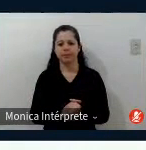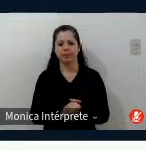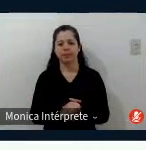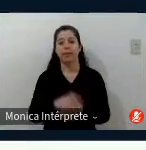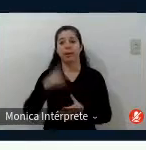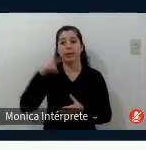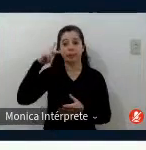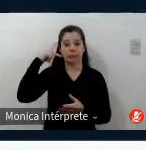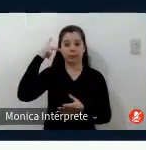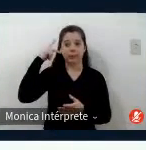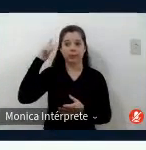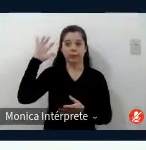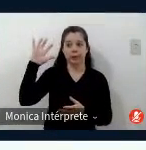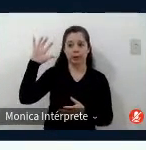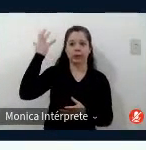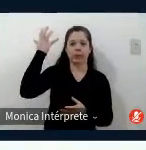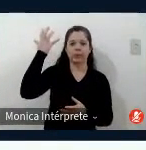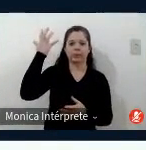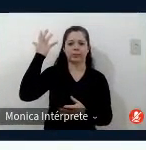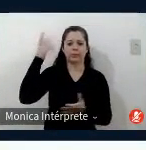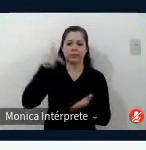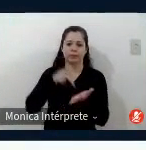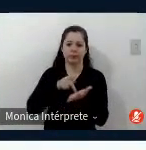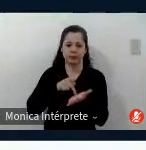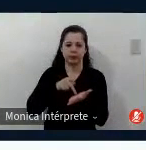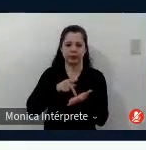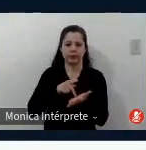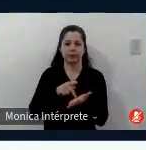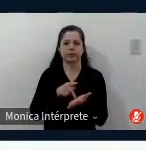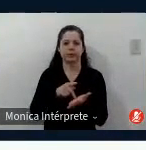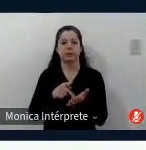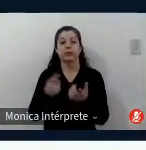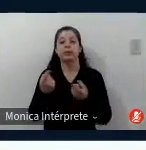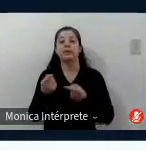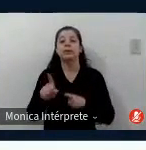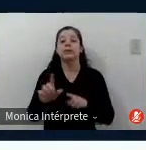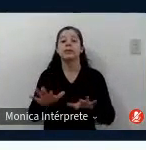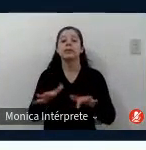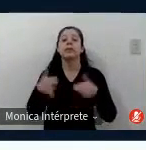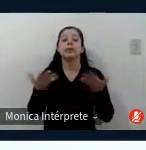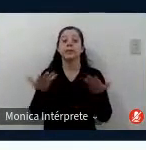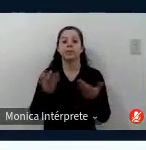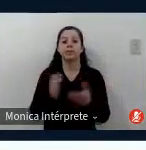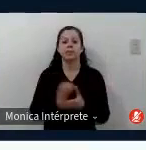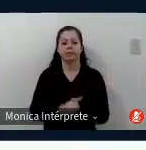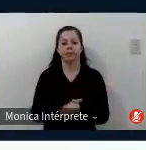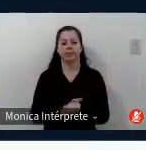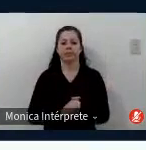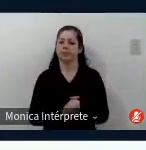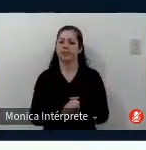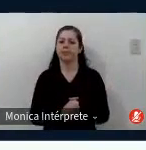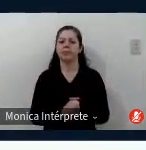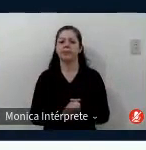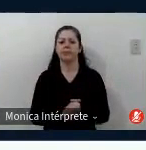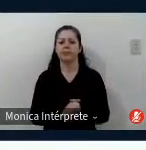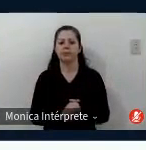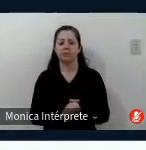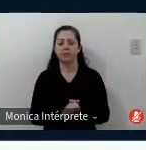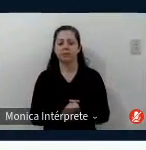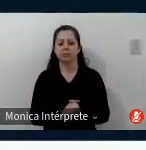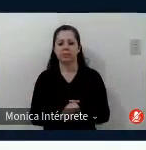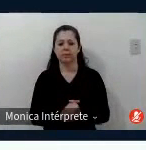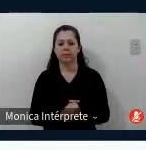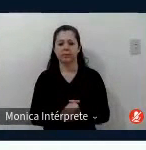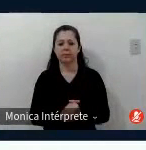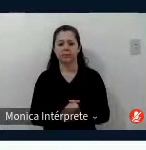implementação. Então, coloco assim como um primeiro desafio, né, de que